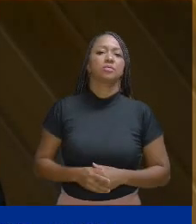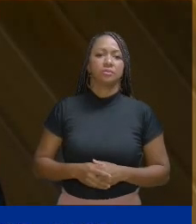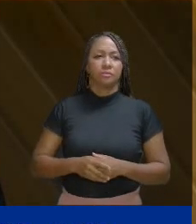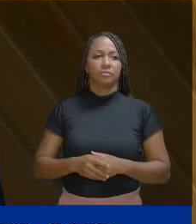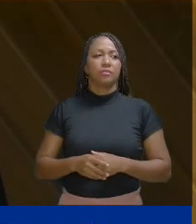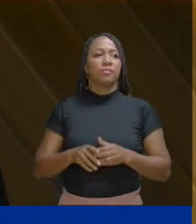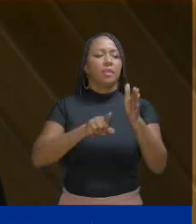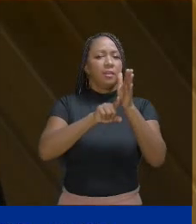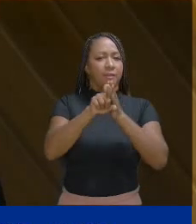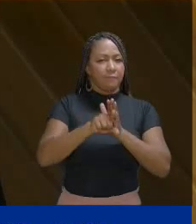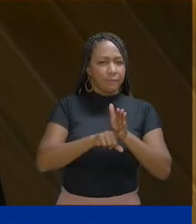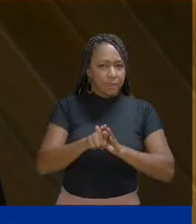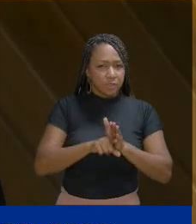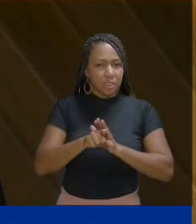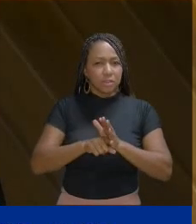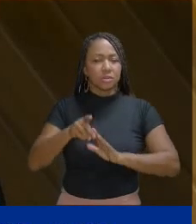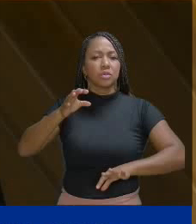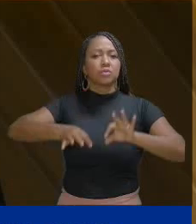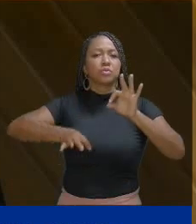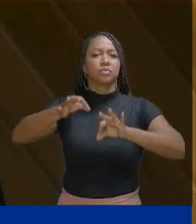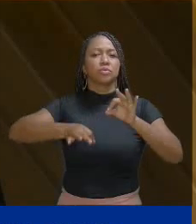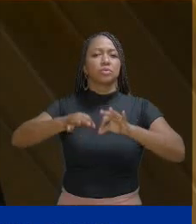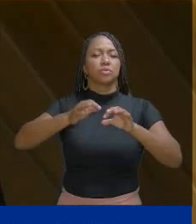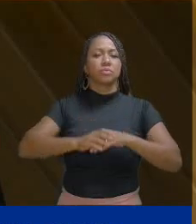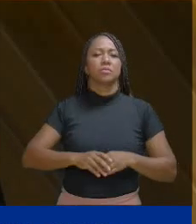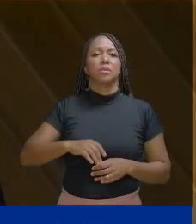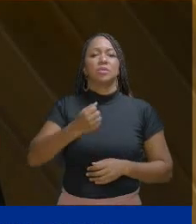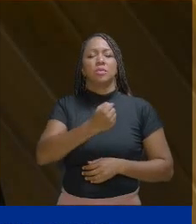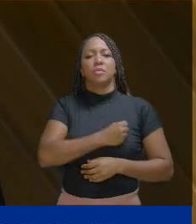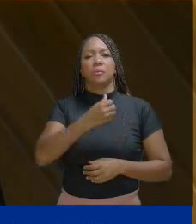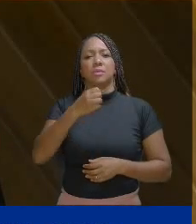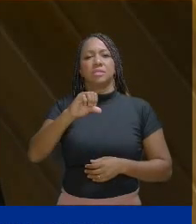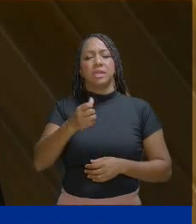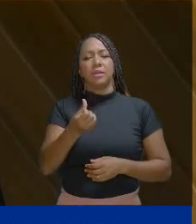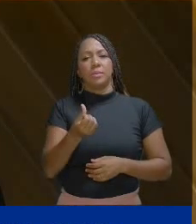Ação de investigação judicial eleitoral, número